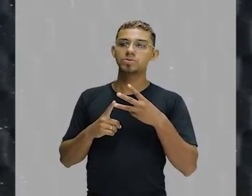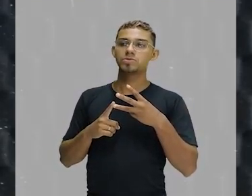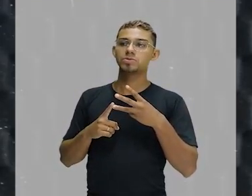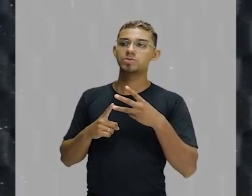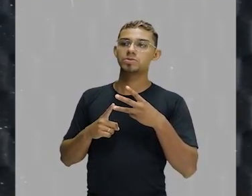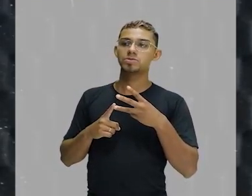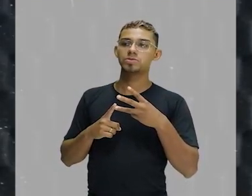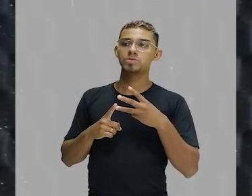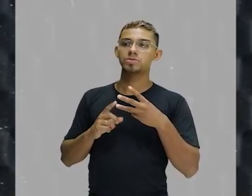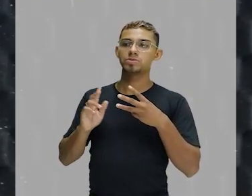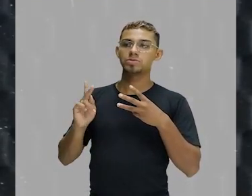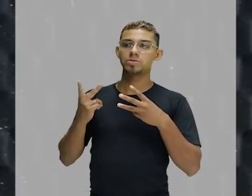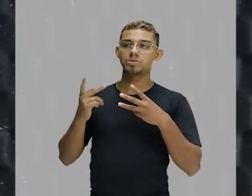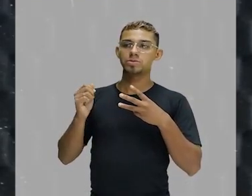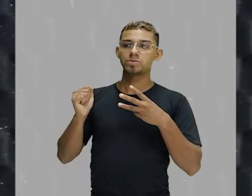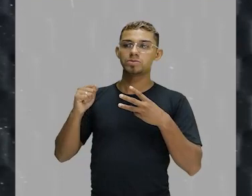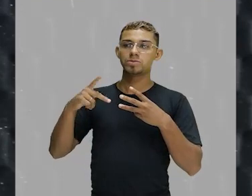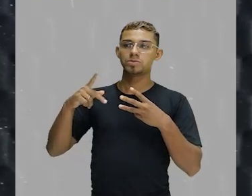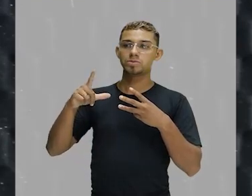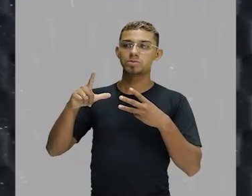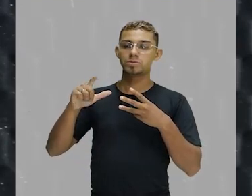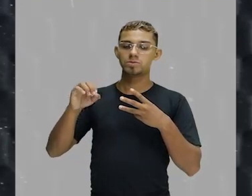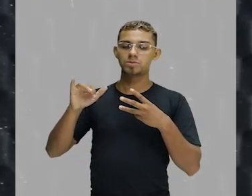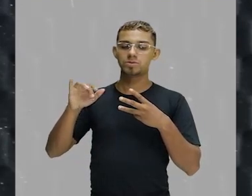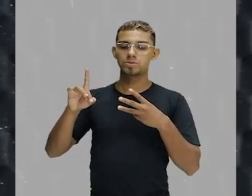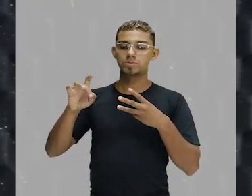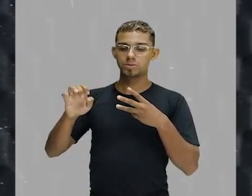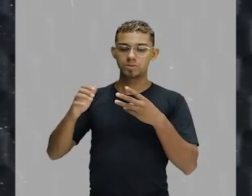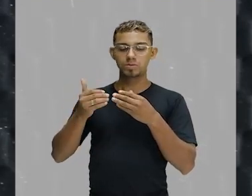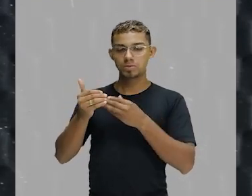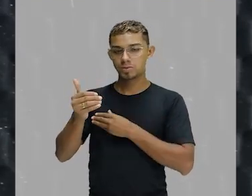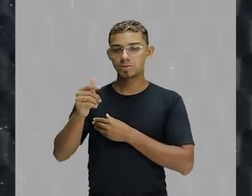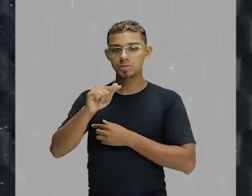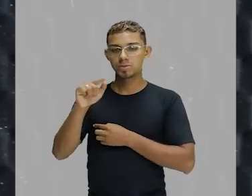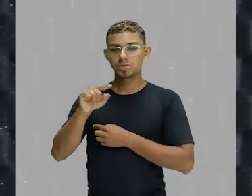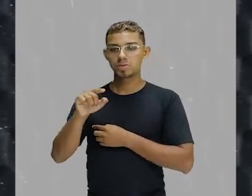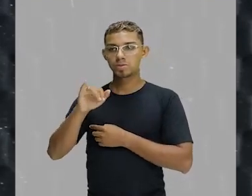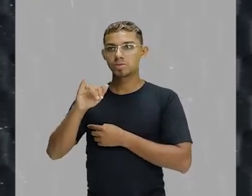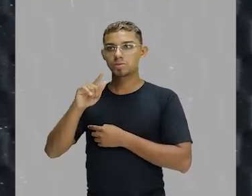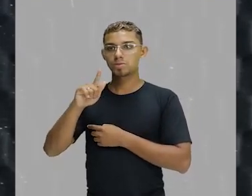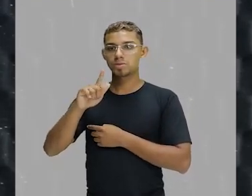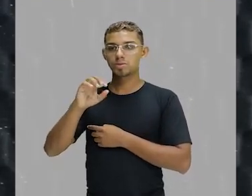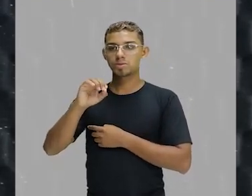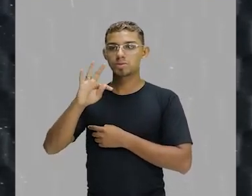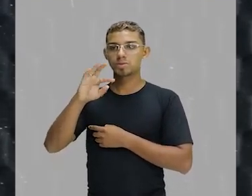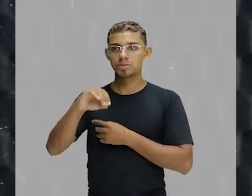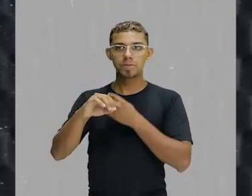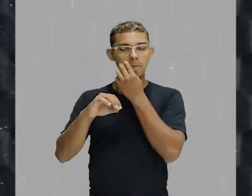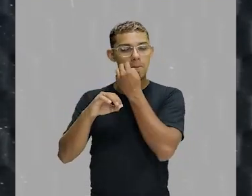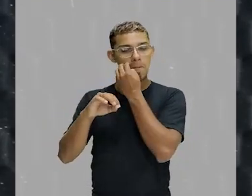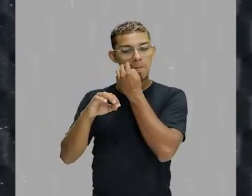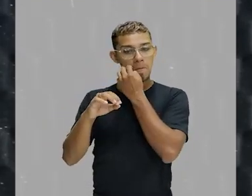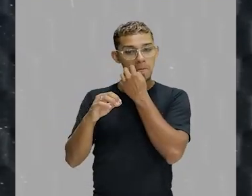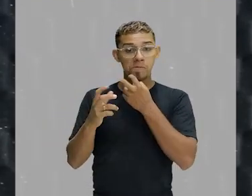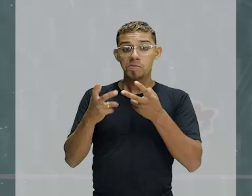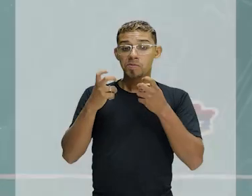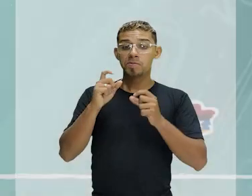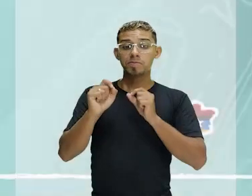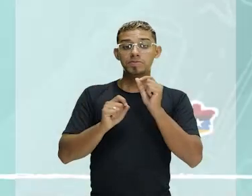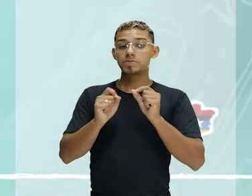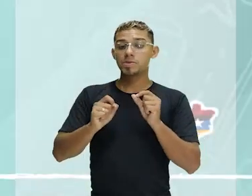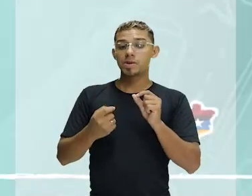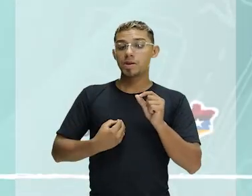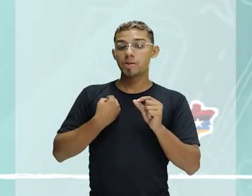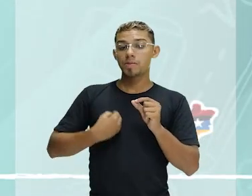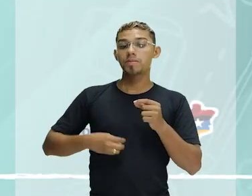formar indivíduos haploides a partir do zigoto. Esses são os momentos em que nós podemos perceber a presença da meiose.